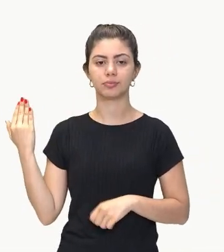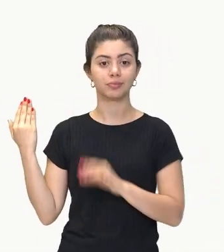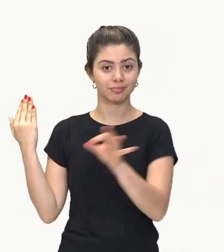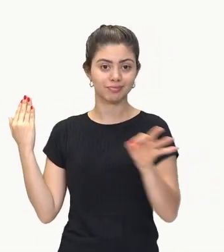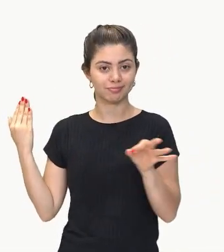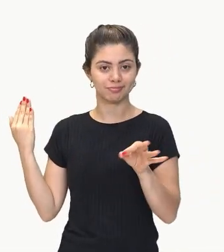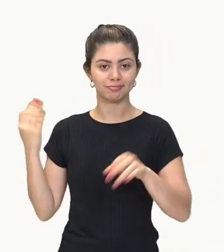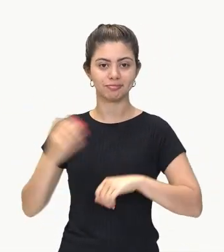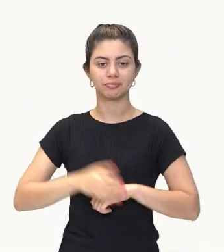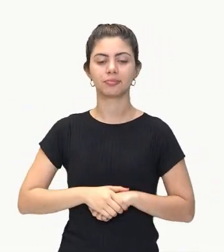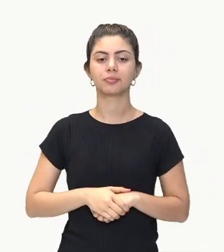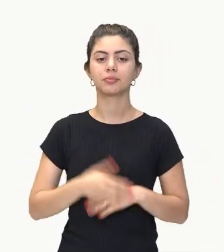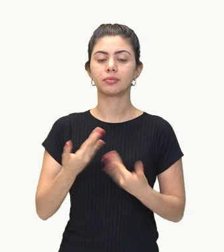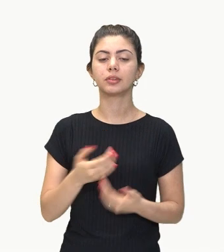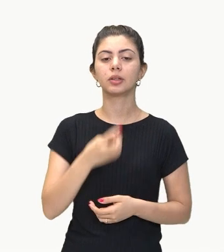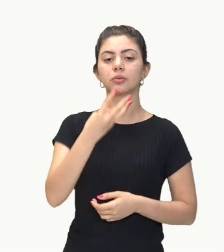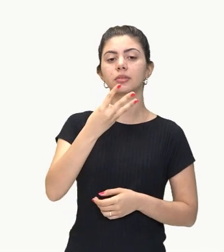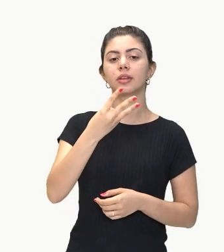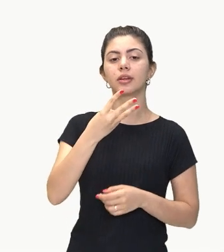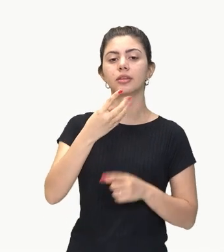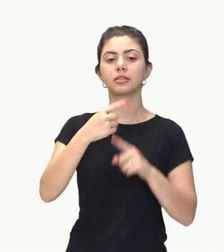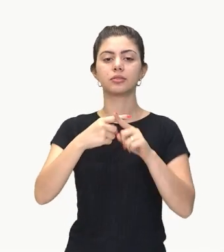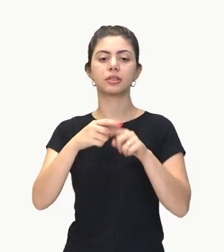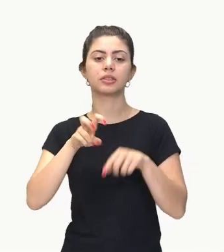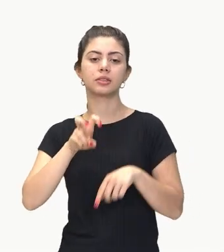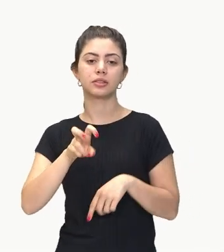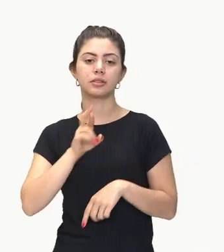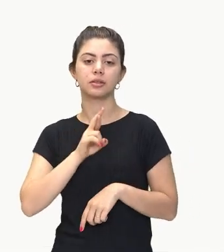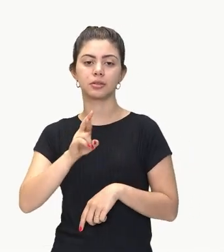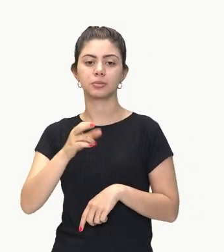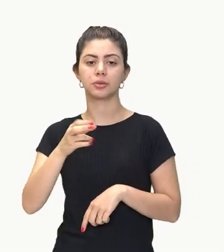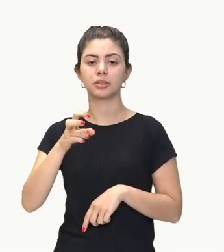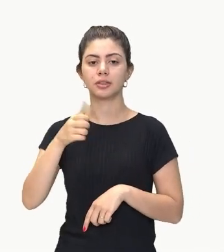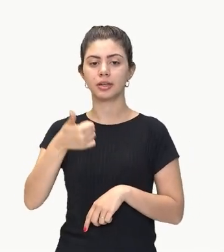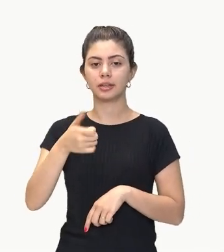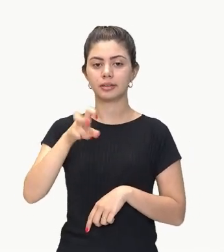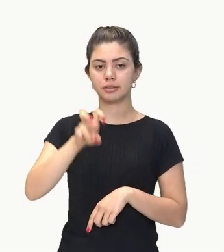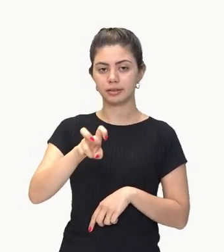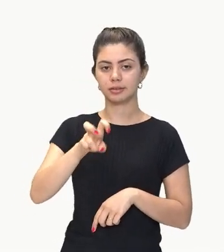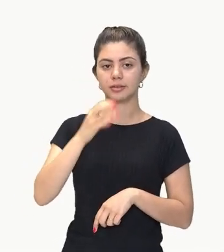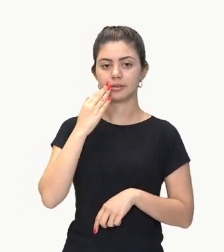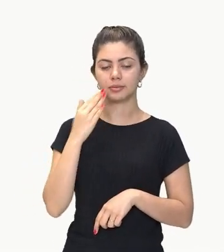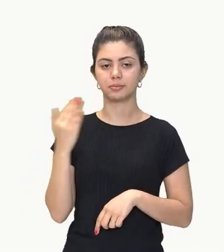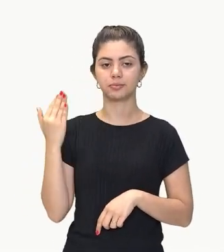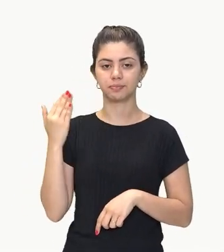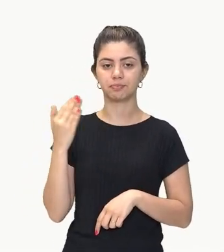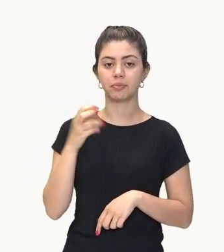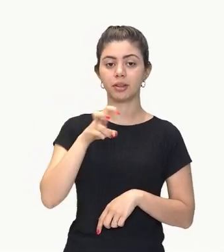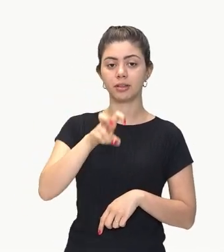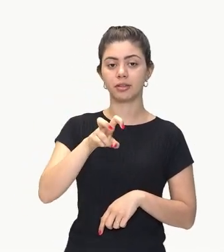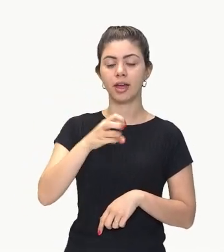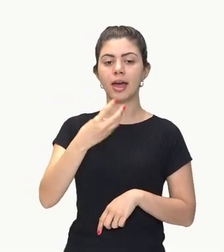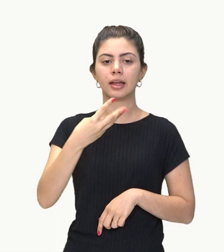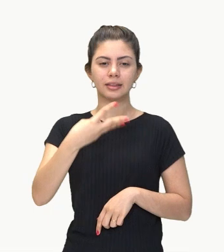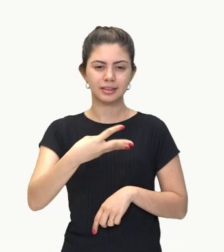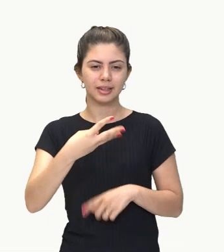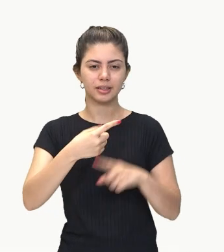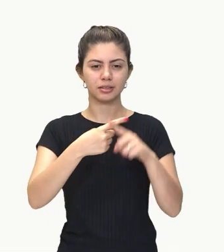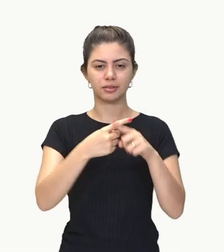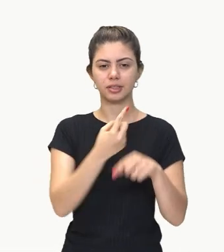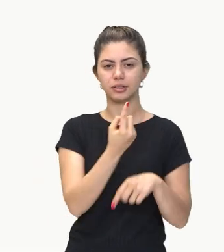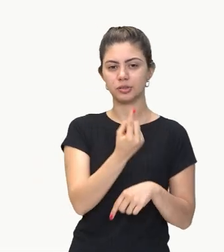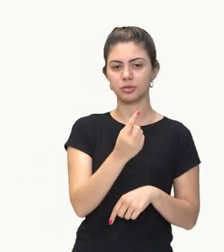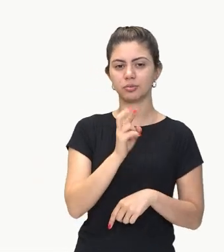certo? 3 vezes 5, 15. 3 vezes 1,